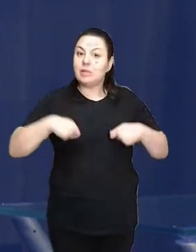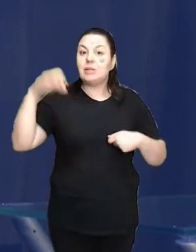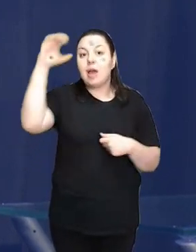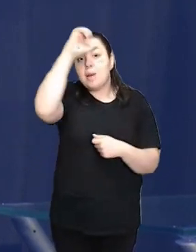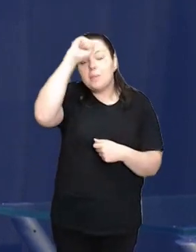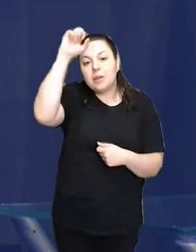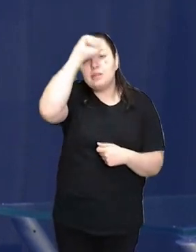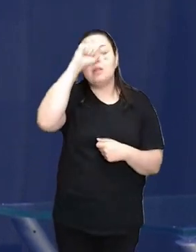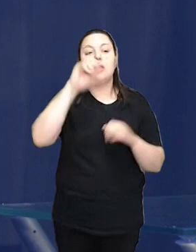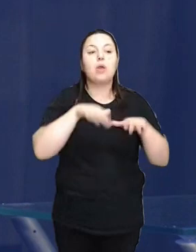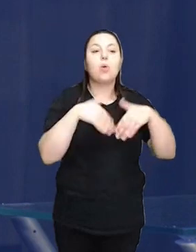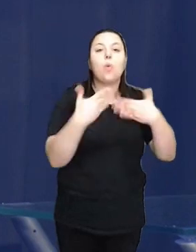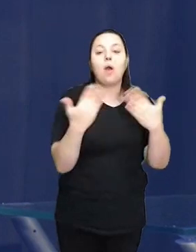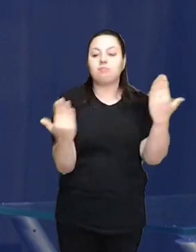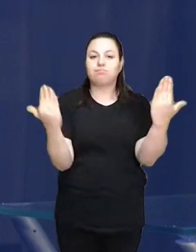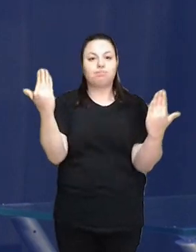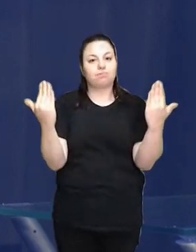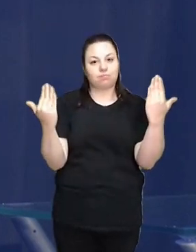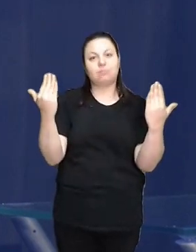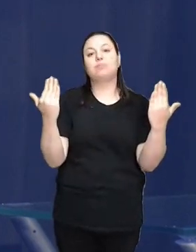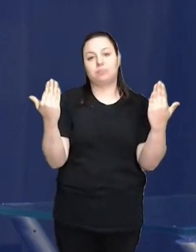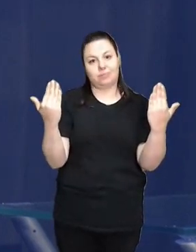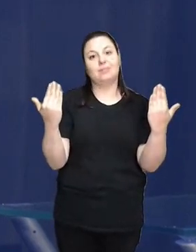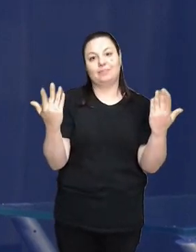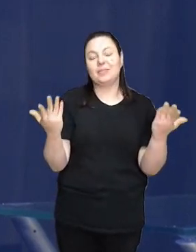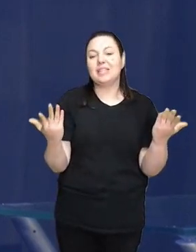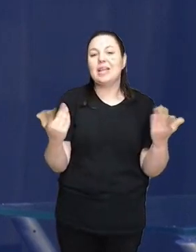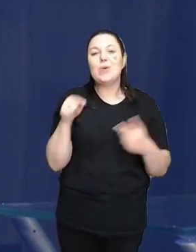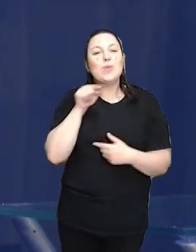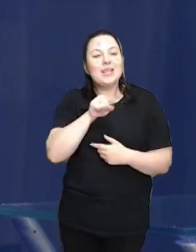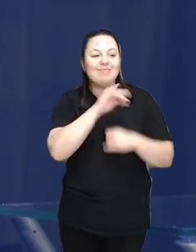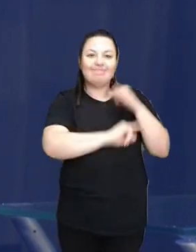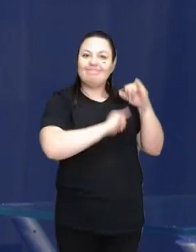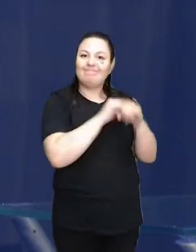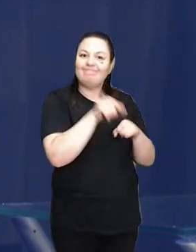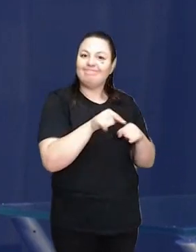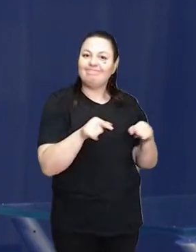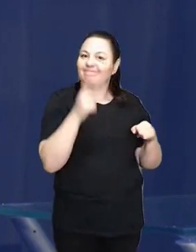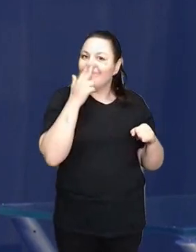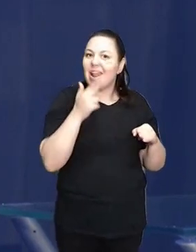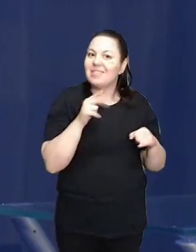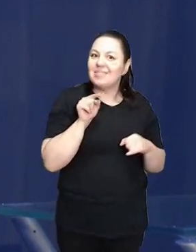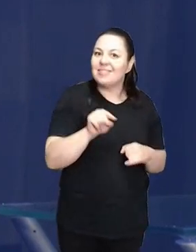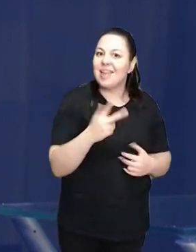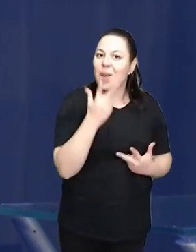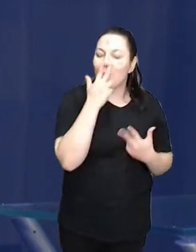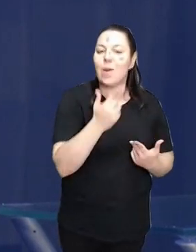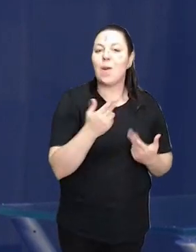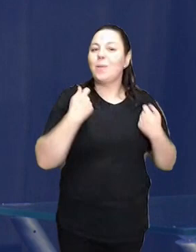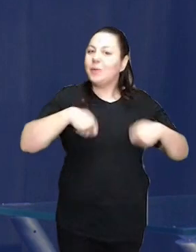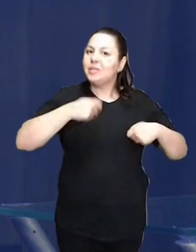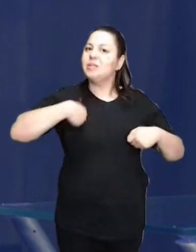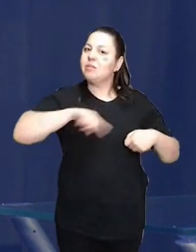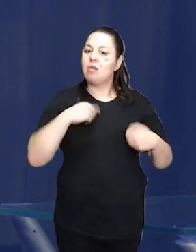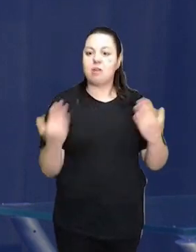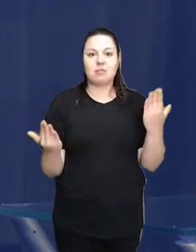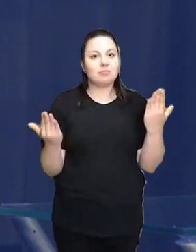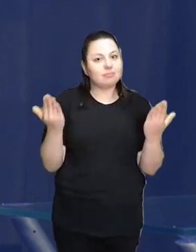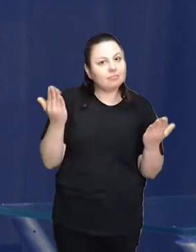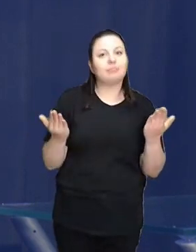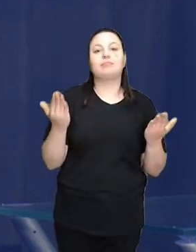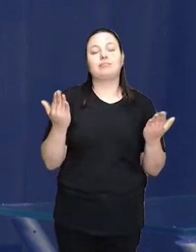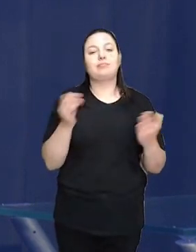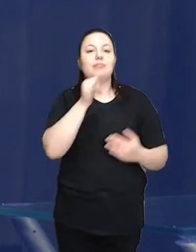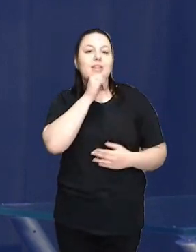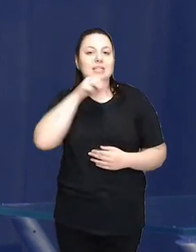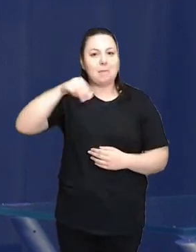gente vive numa era de desinformação tão grande. E a gente precisa balancear um pouco. Eu amo meme, não sei viver sem